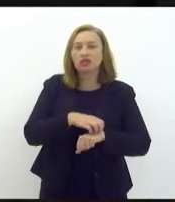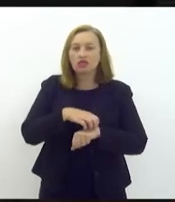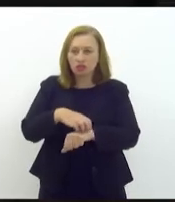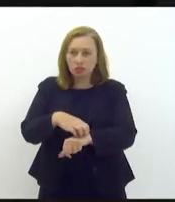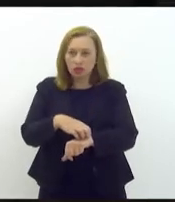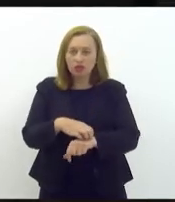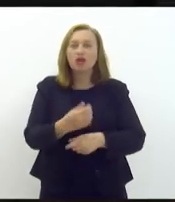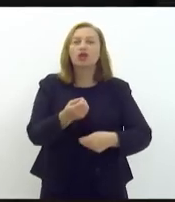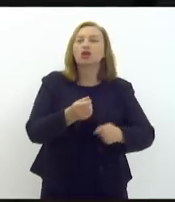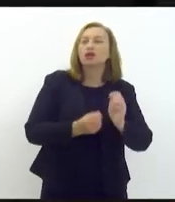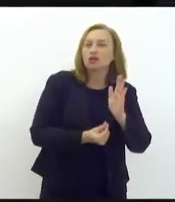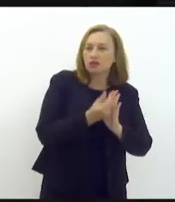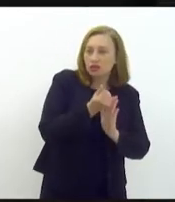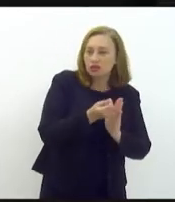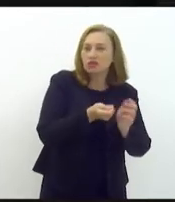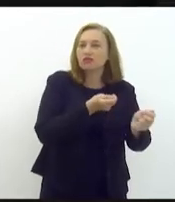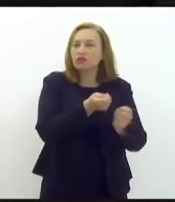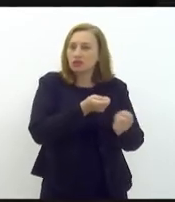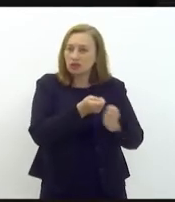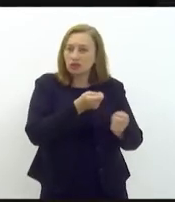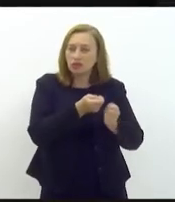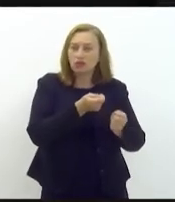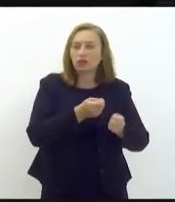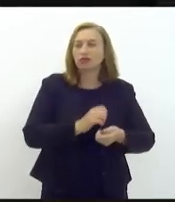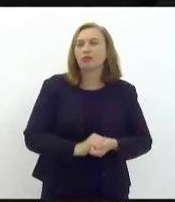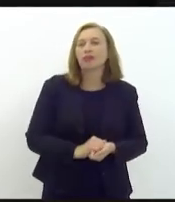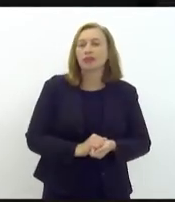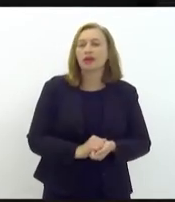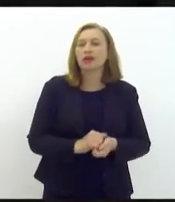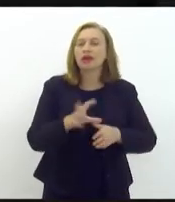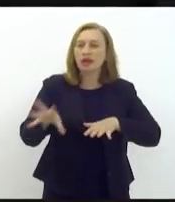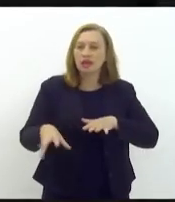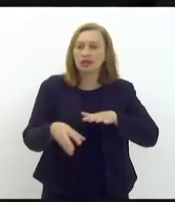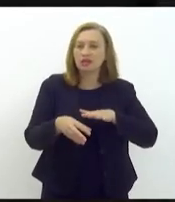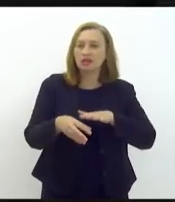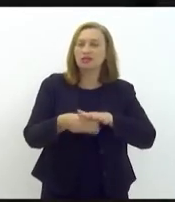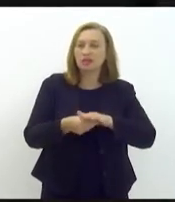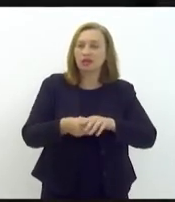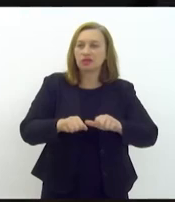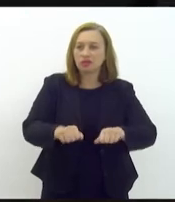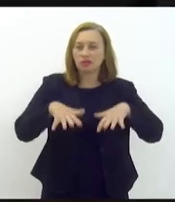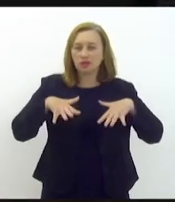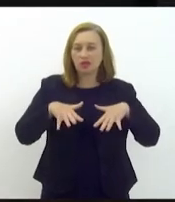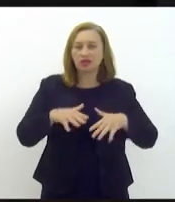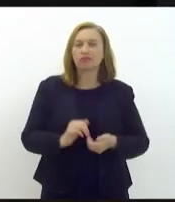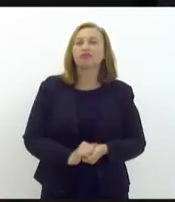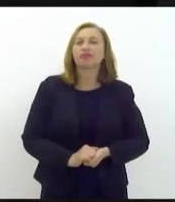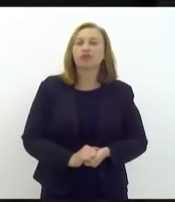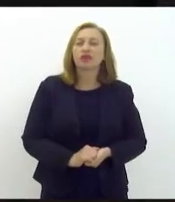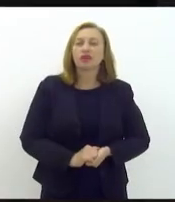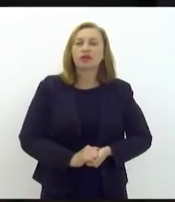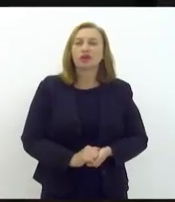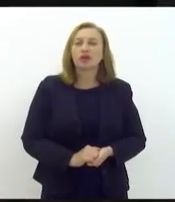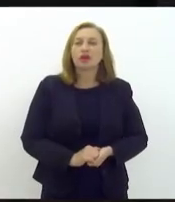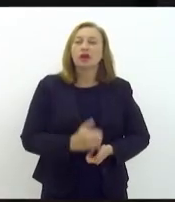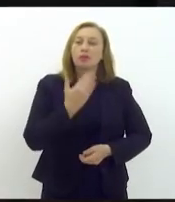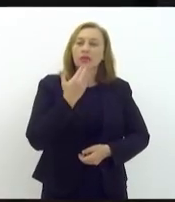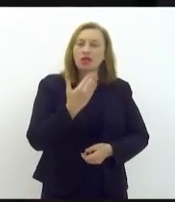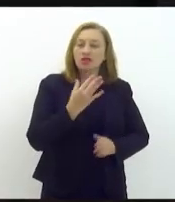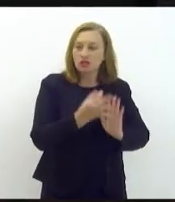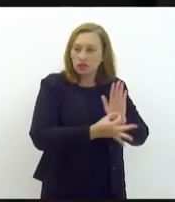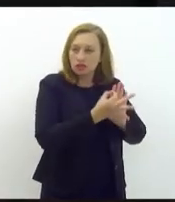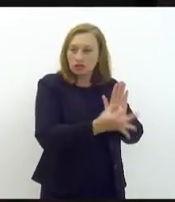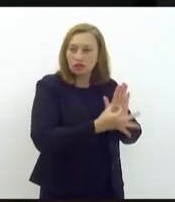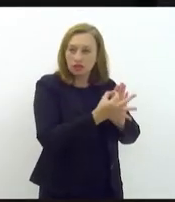e de orçamento Finanças fiscalização financeira e controle as emendas de plenário para emitir parecer pela comissão de